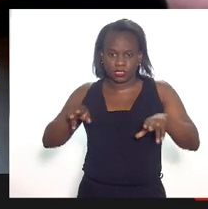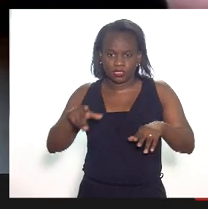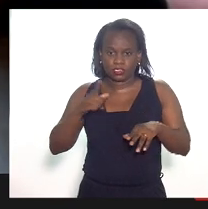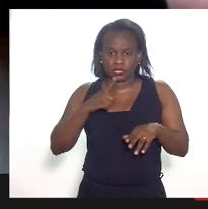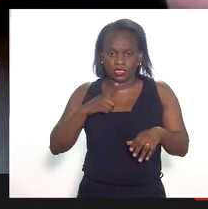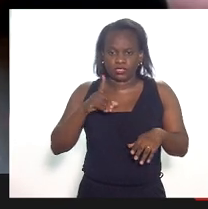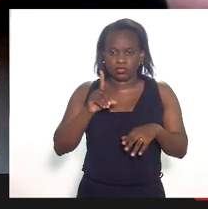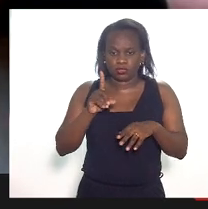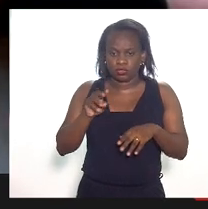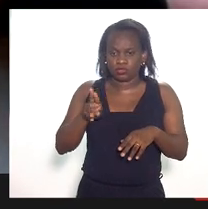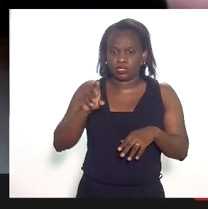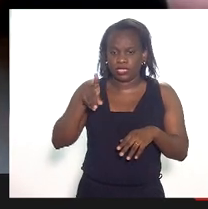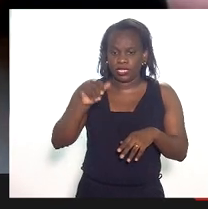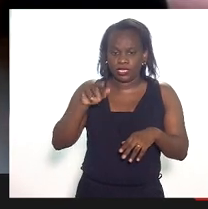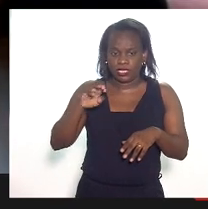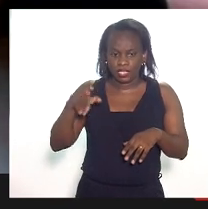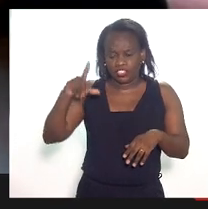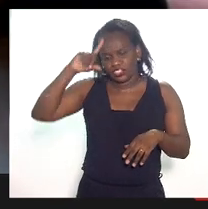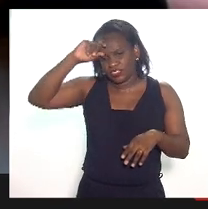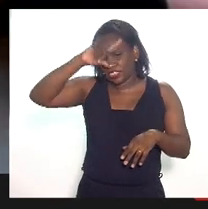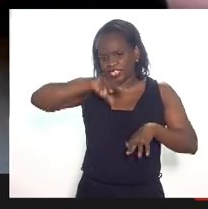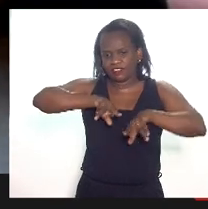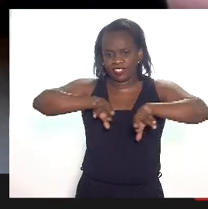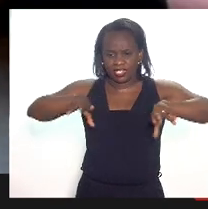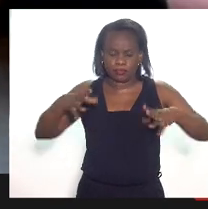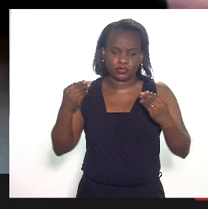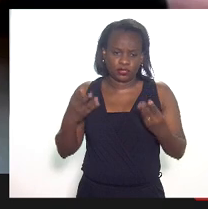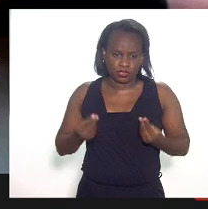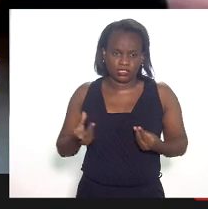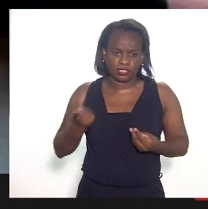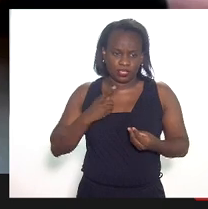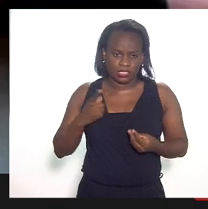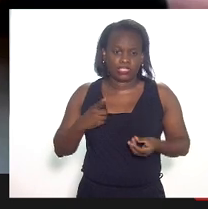doutor Daniel, as dificuldades eram amplas.